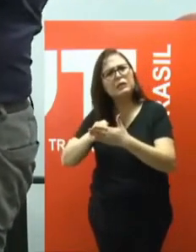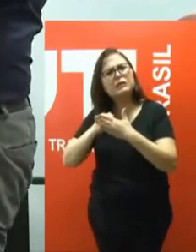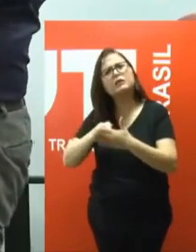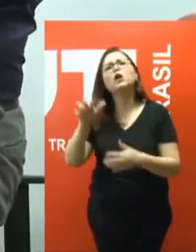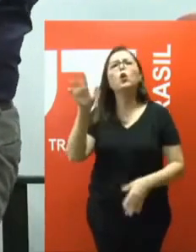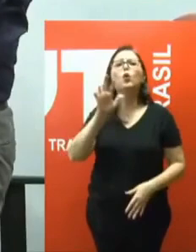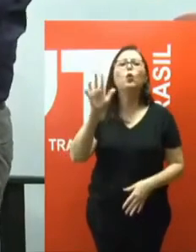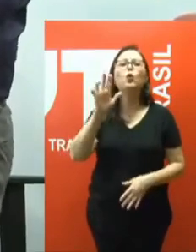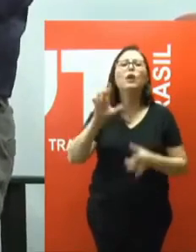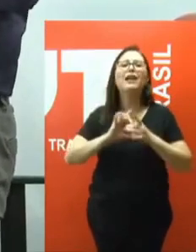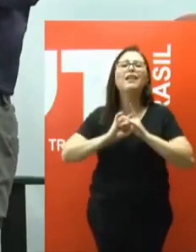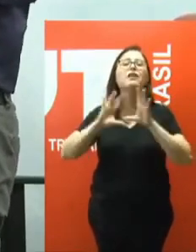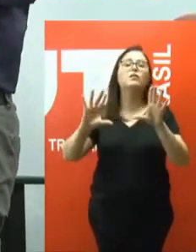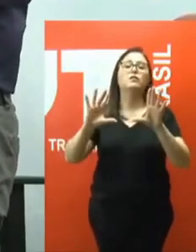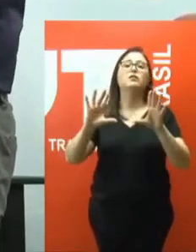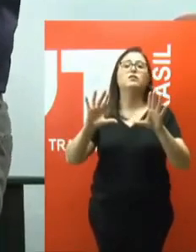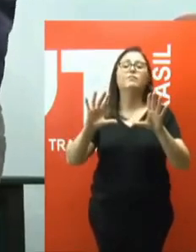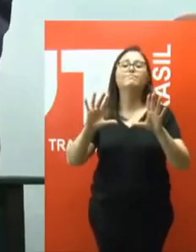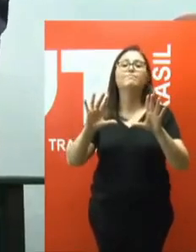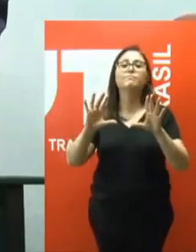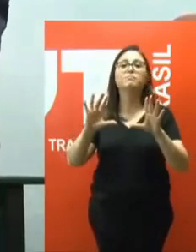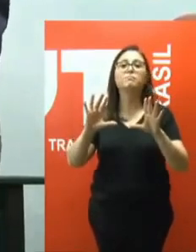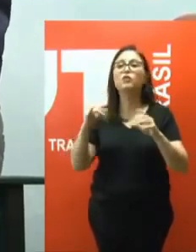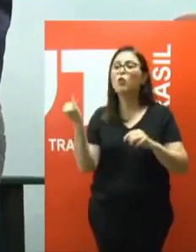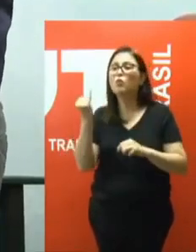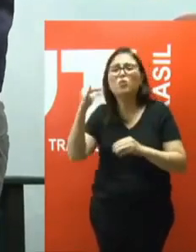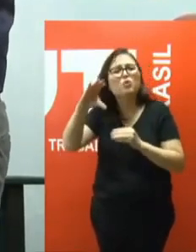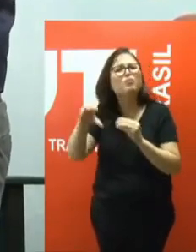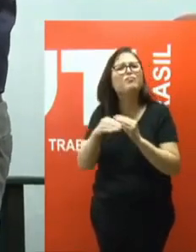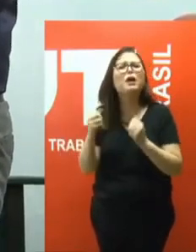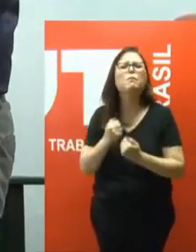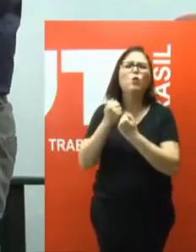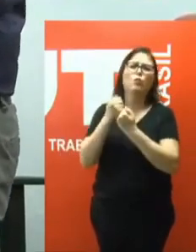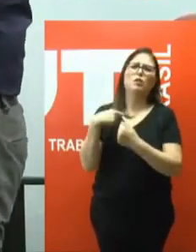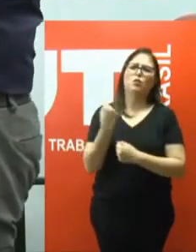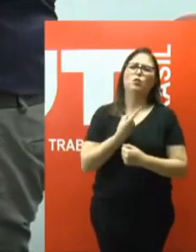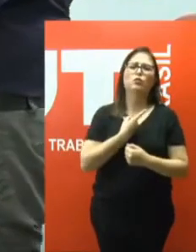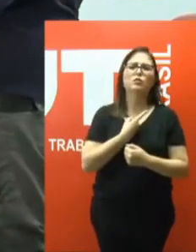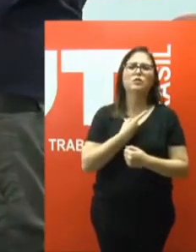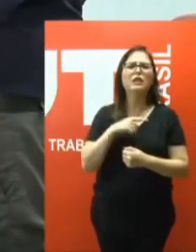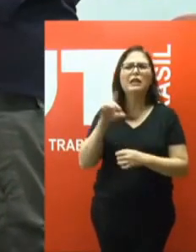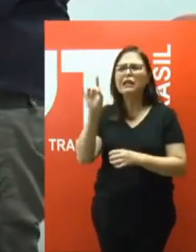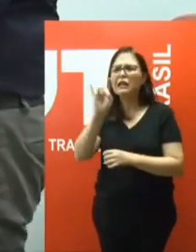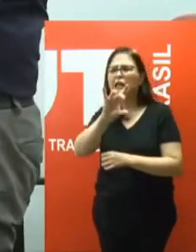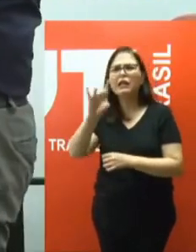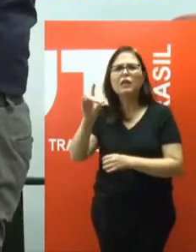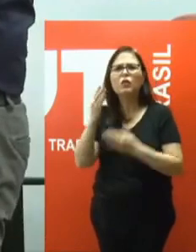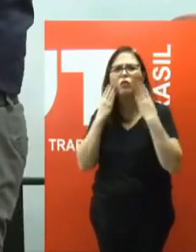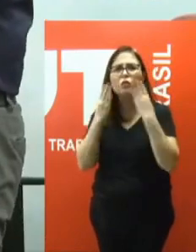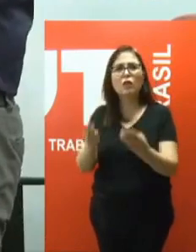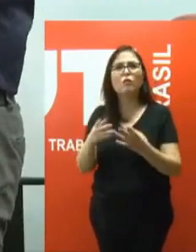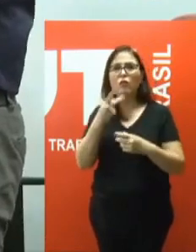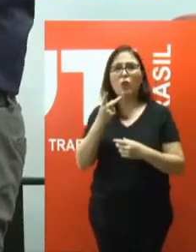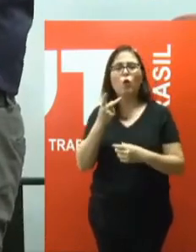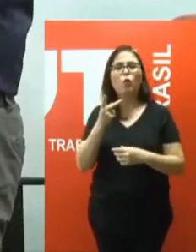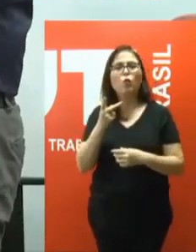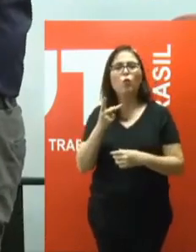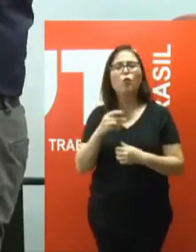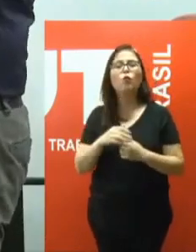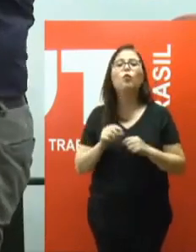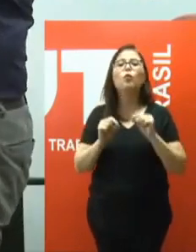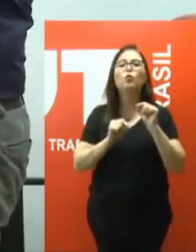foram decisivos, né? E todos eles, presidente, disseram o seguinte, que as eleições no Brasil, e a tua eleição, vai ser o